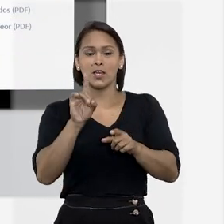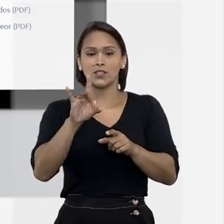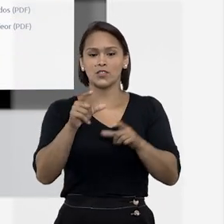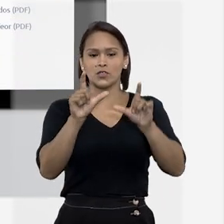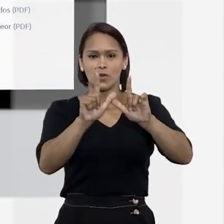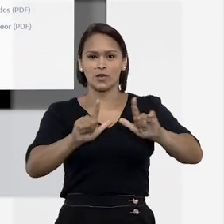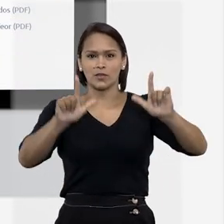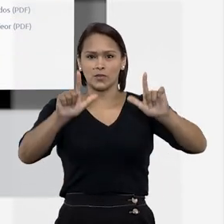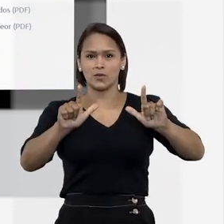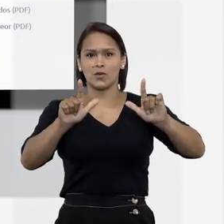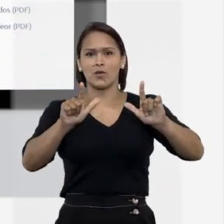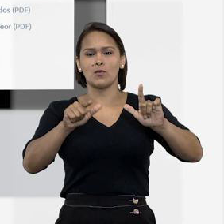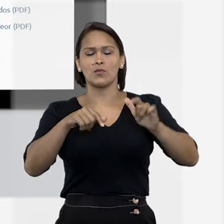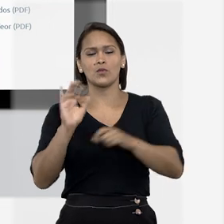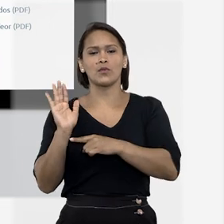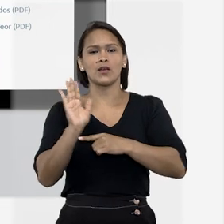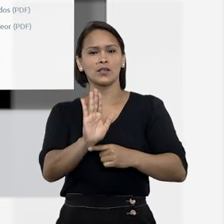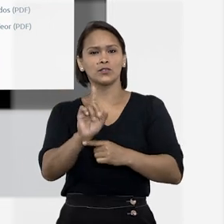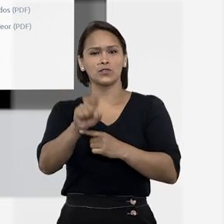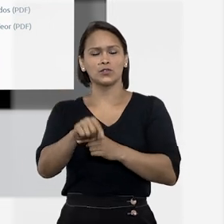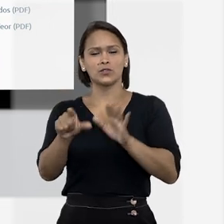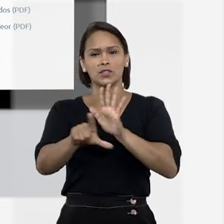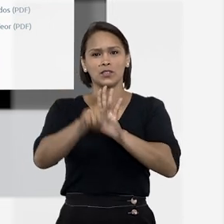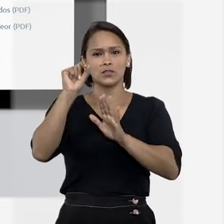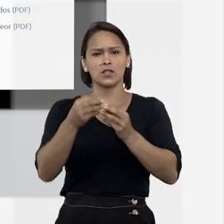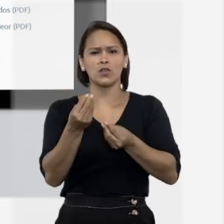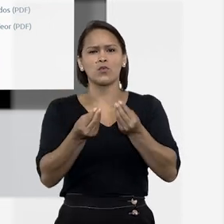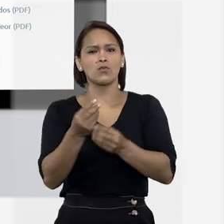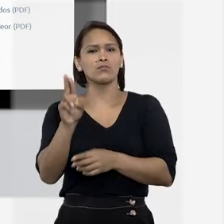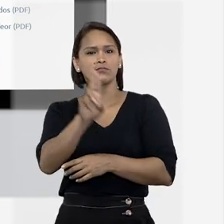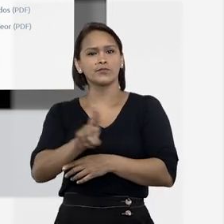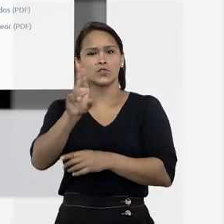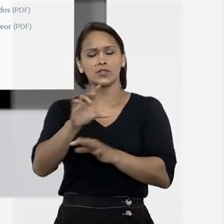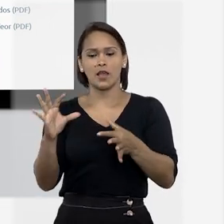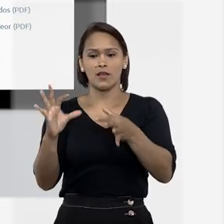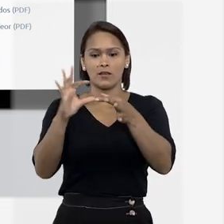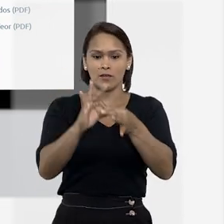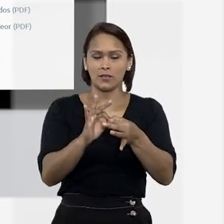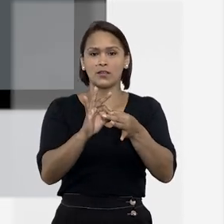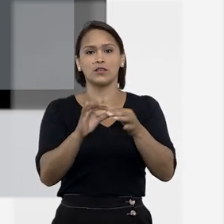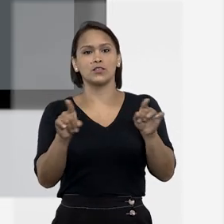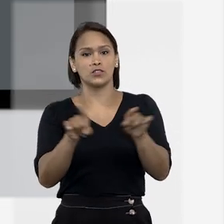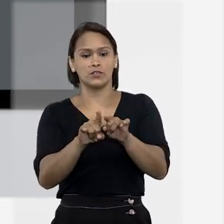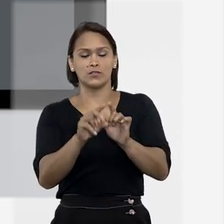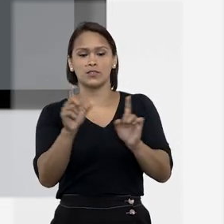campo Ajuda e clicar em Como utilizar conectivos e operadores.